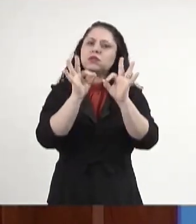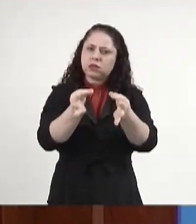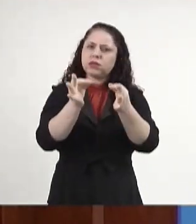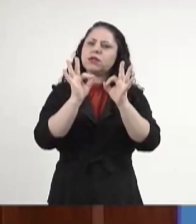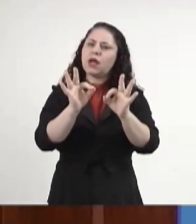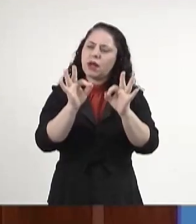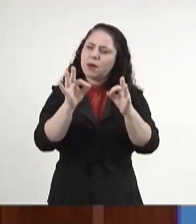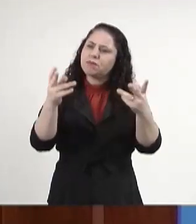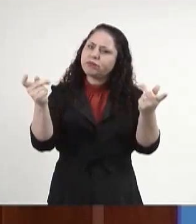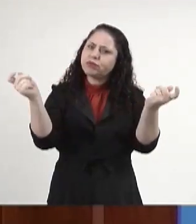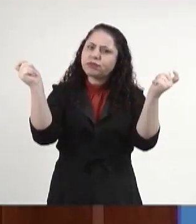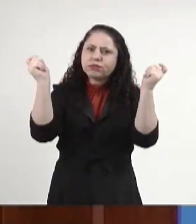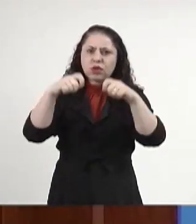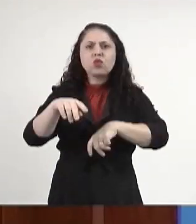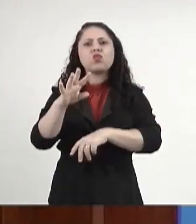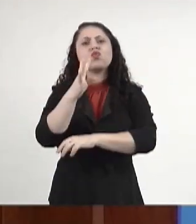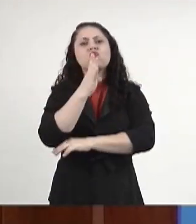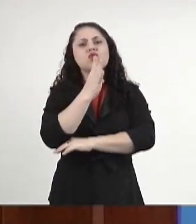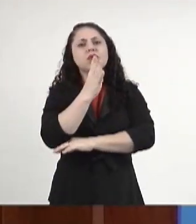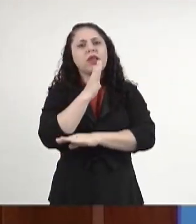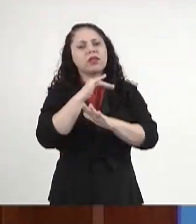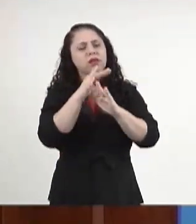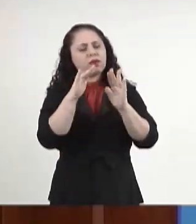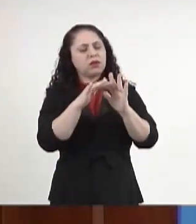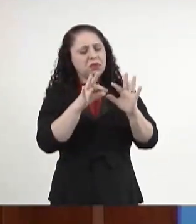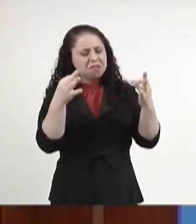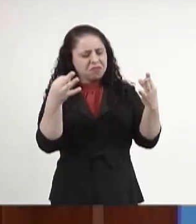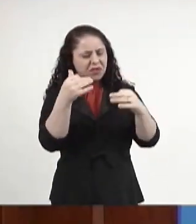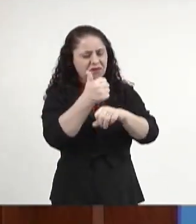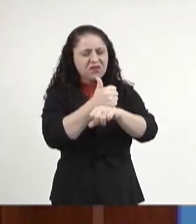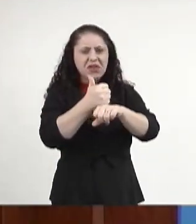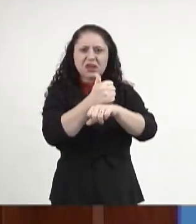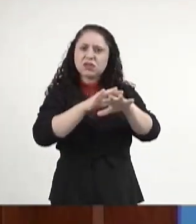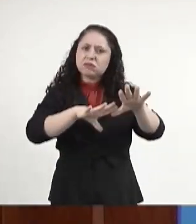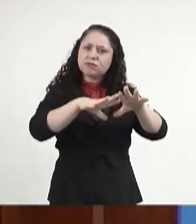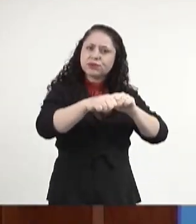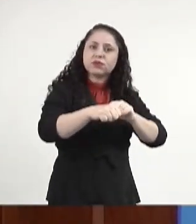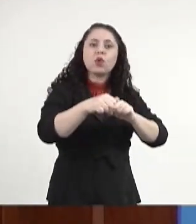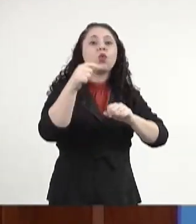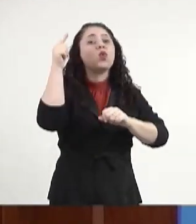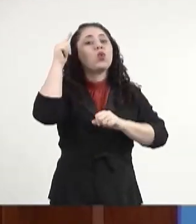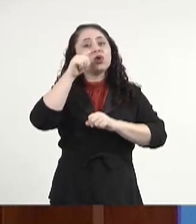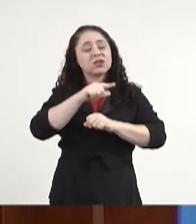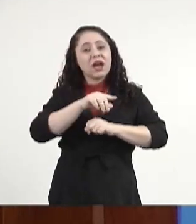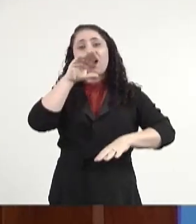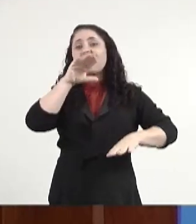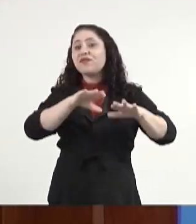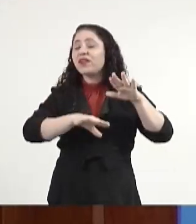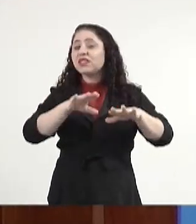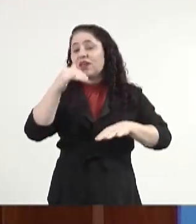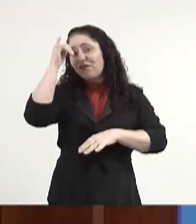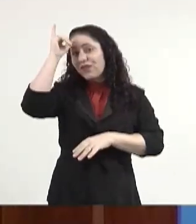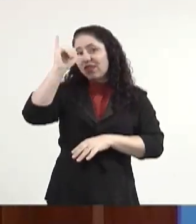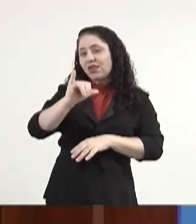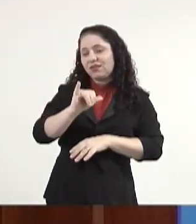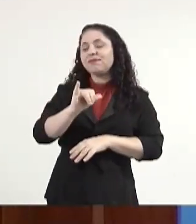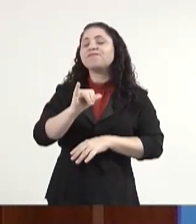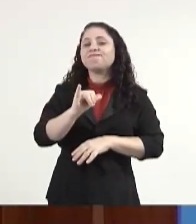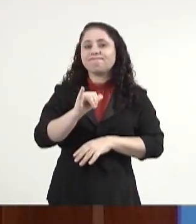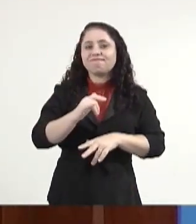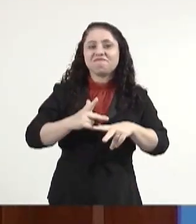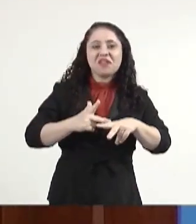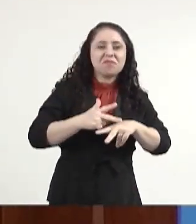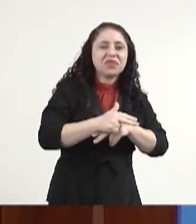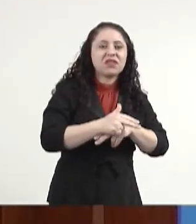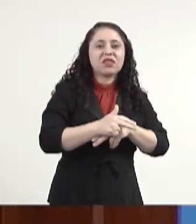bem preparadas, que têm o conhecimento, que têm a qualificação, elas conseguem muitas vezes evitar